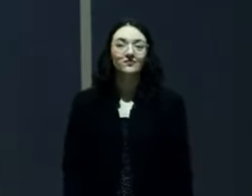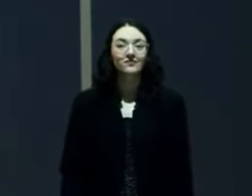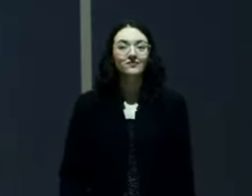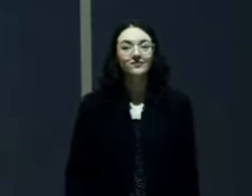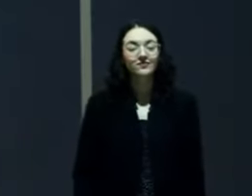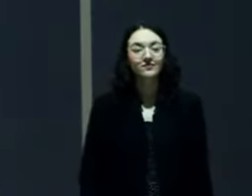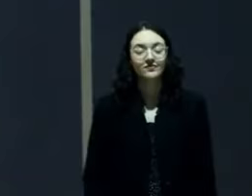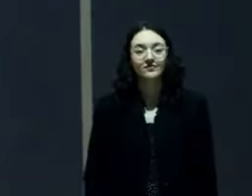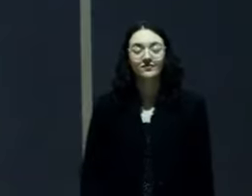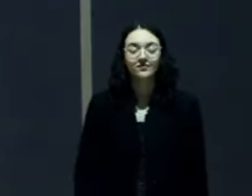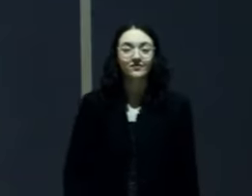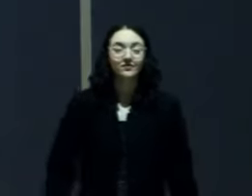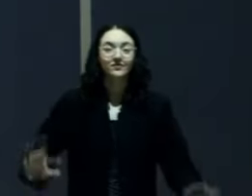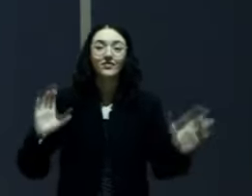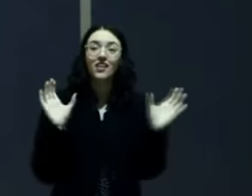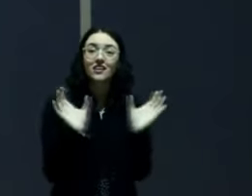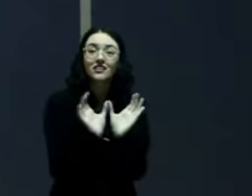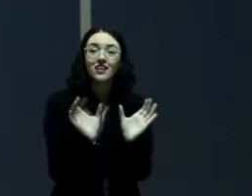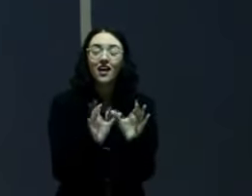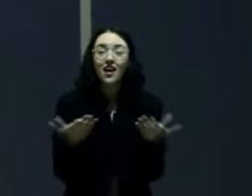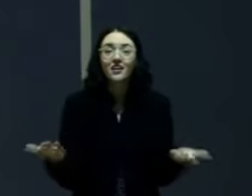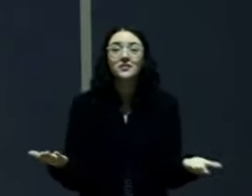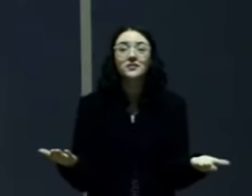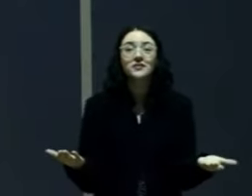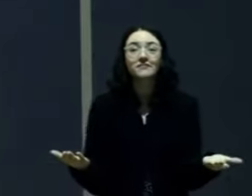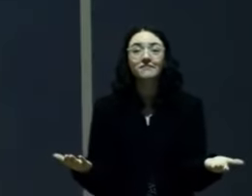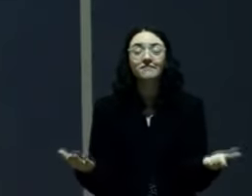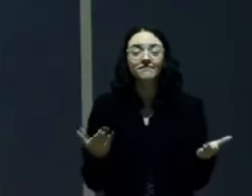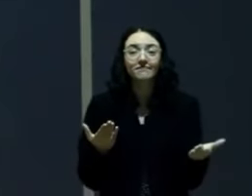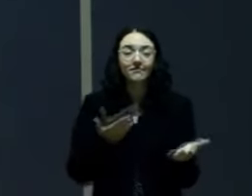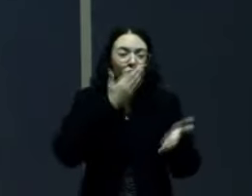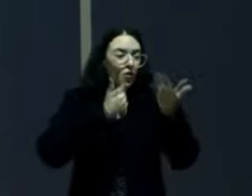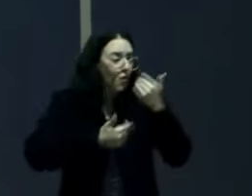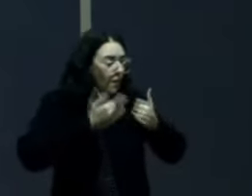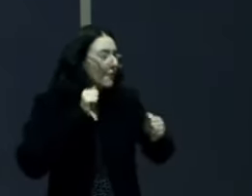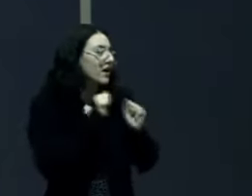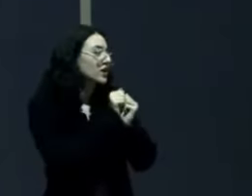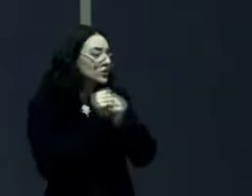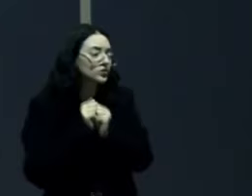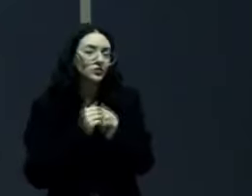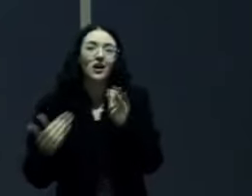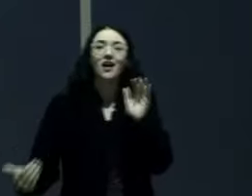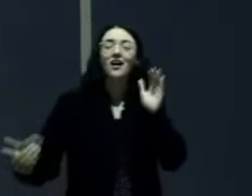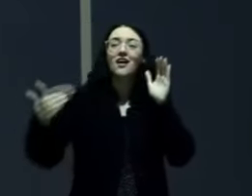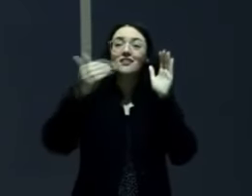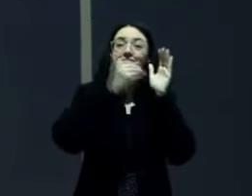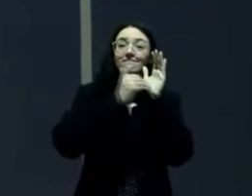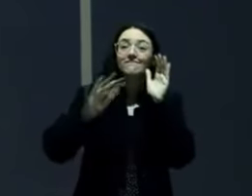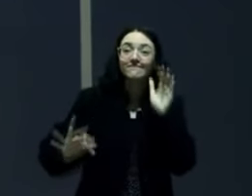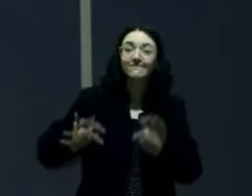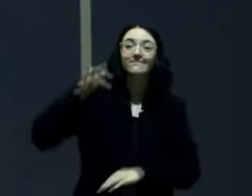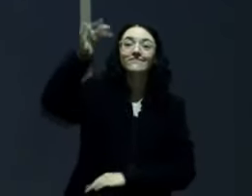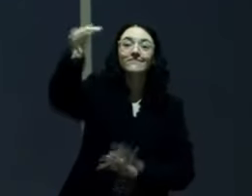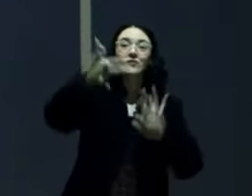Ceia remete a isso. Ceia é comer junto, até que Ele